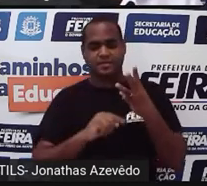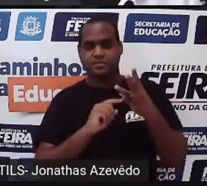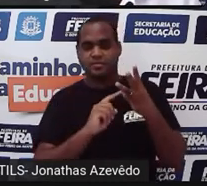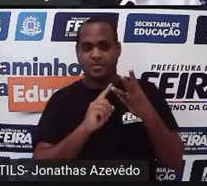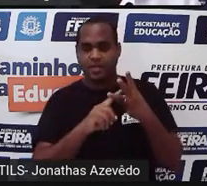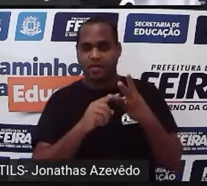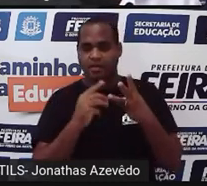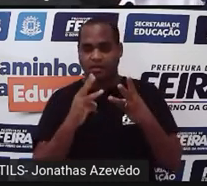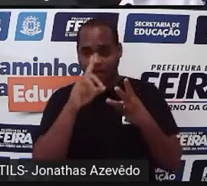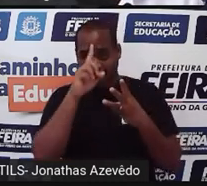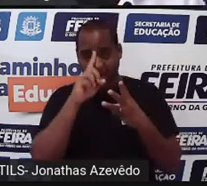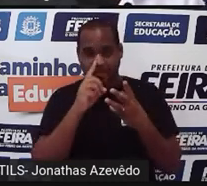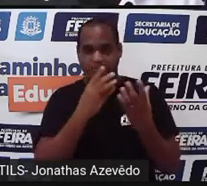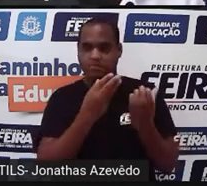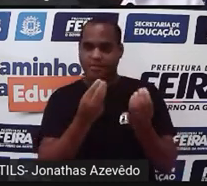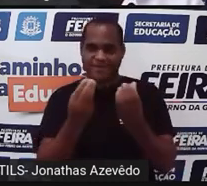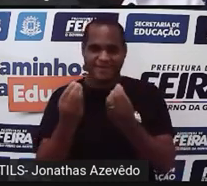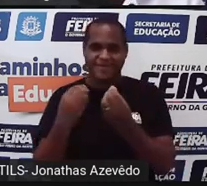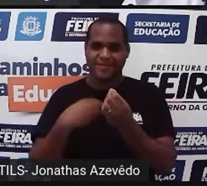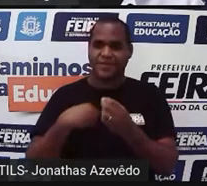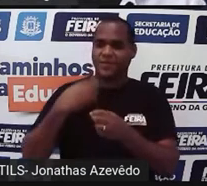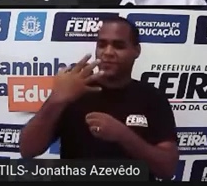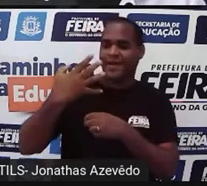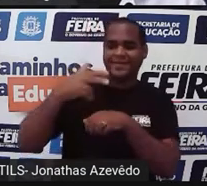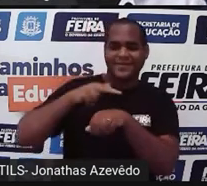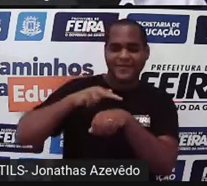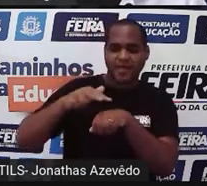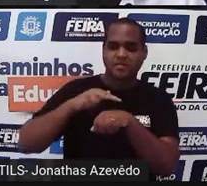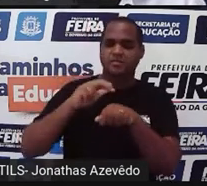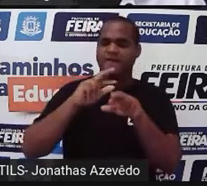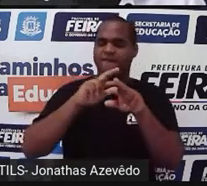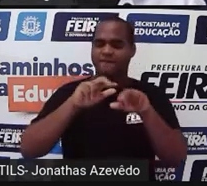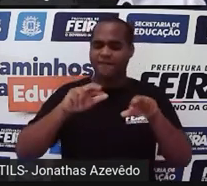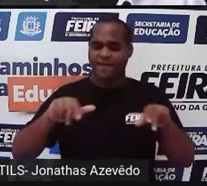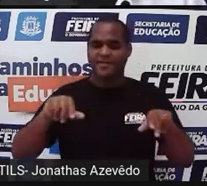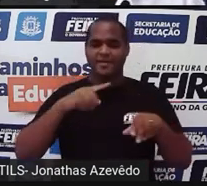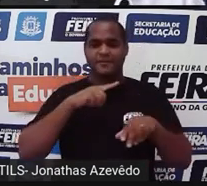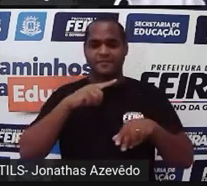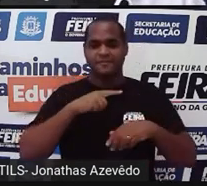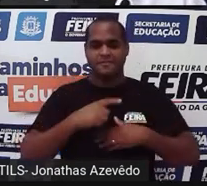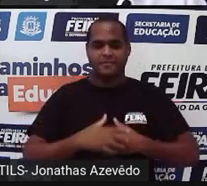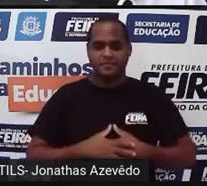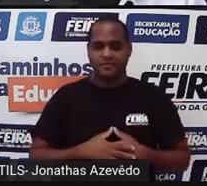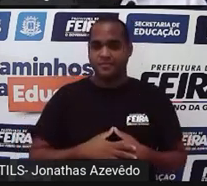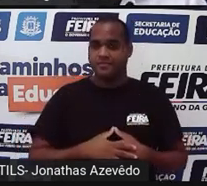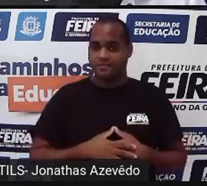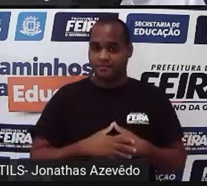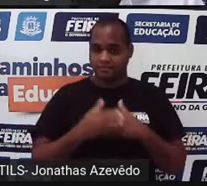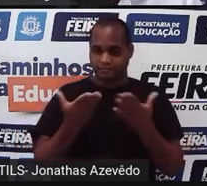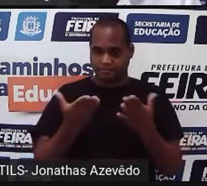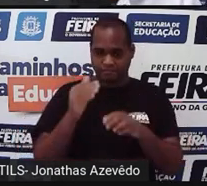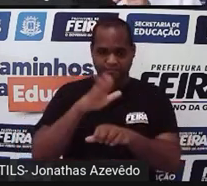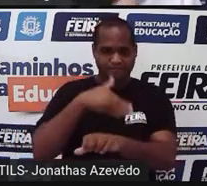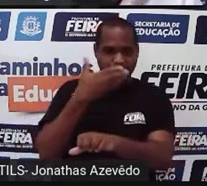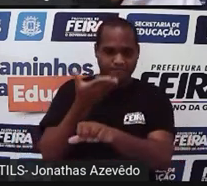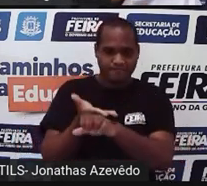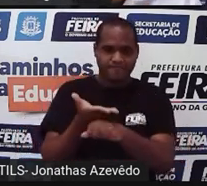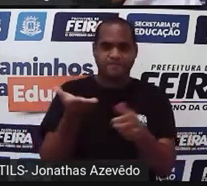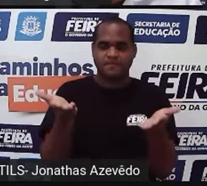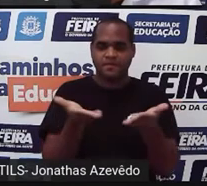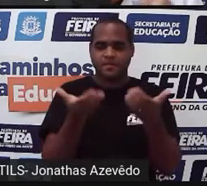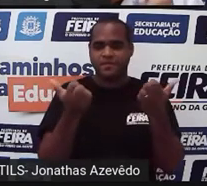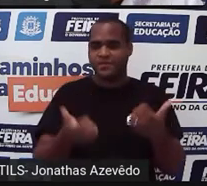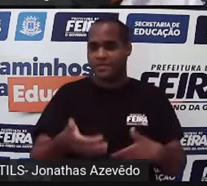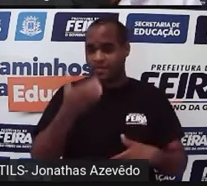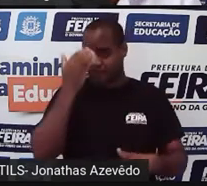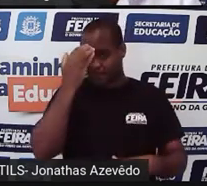em amarelo, para a maioria. Ou quatro, em verde, para bastante coisa. Até aqui, nesse momento da aula, você entendeu